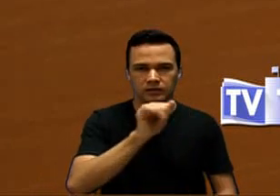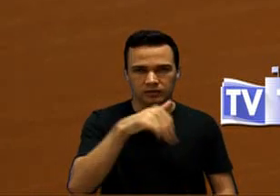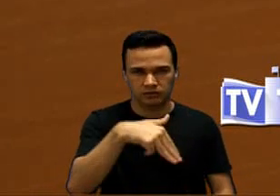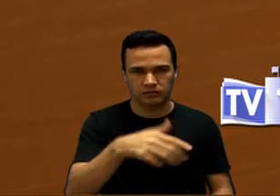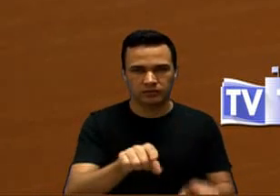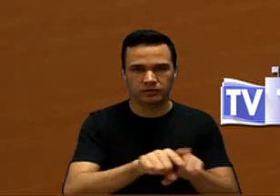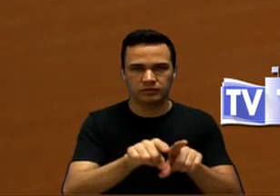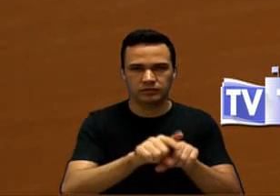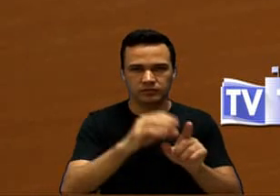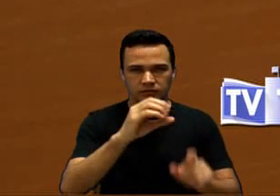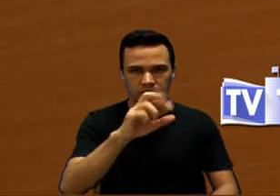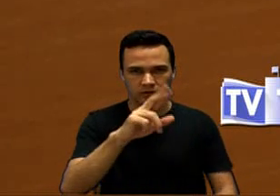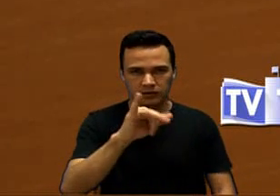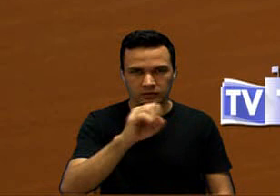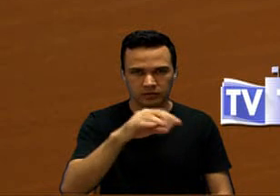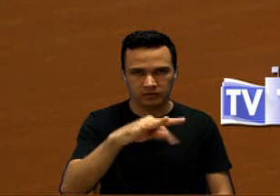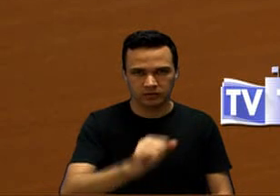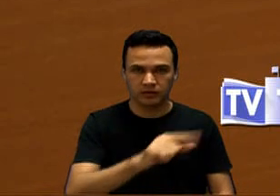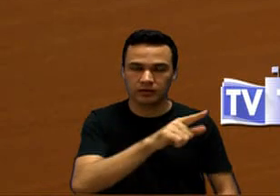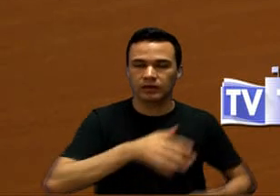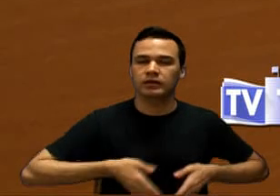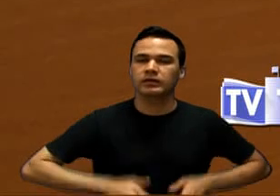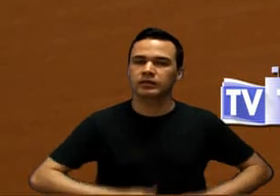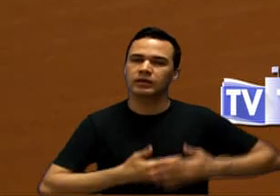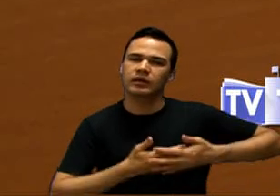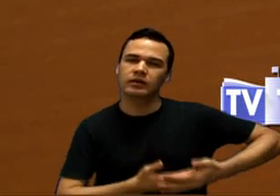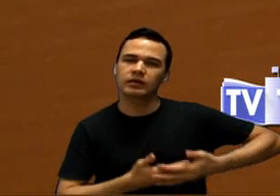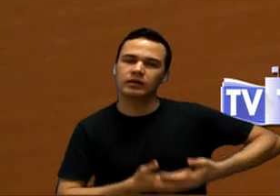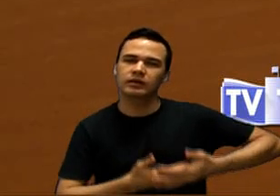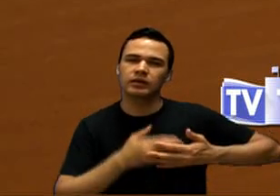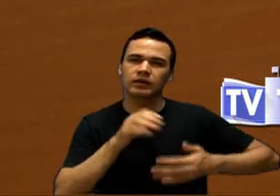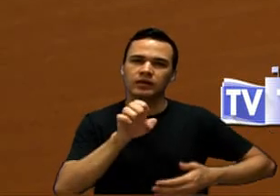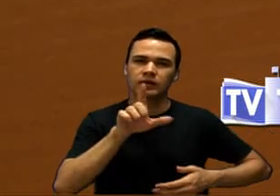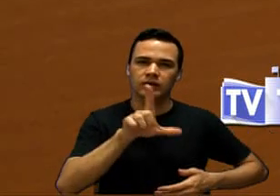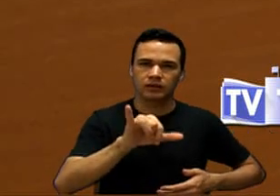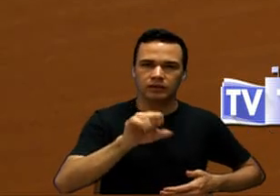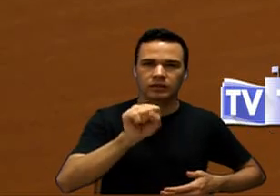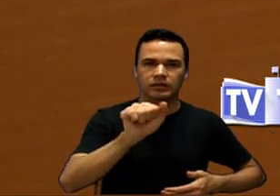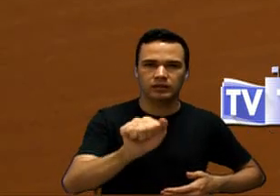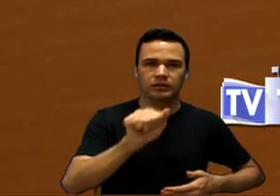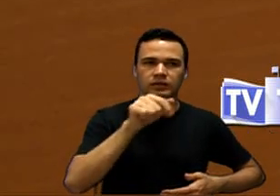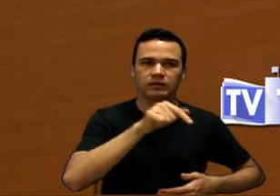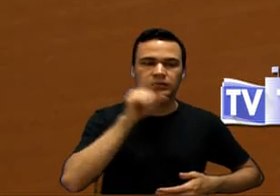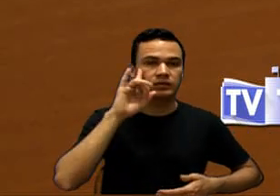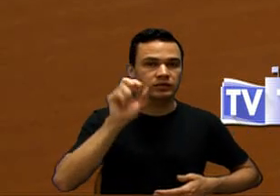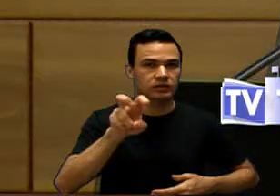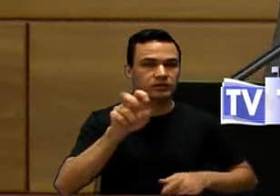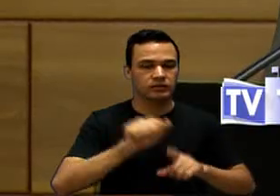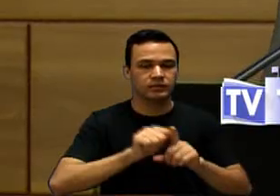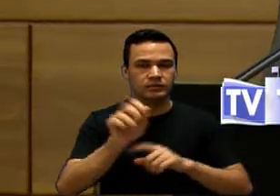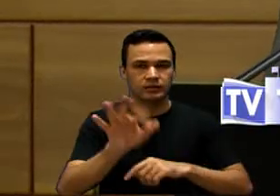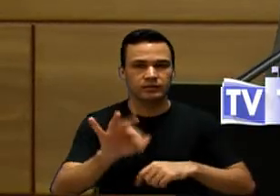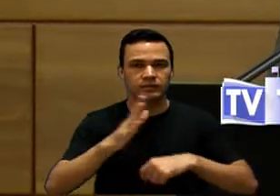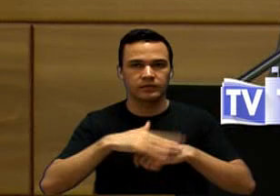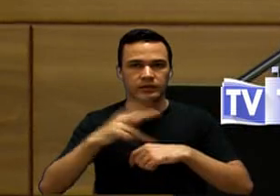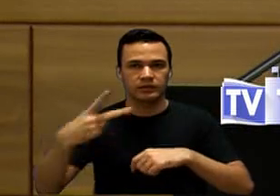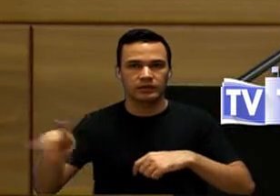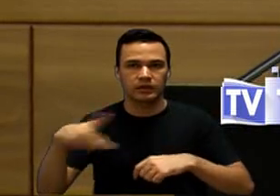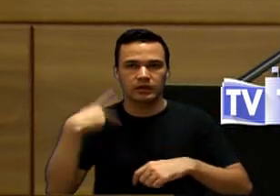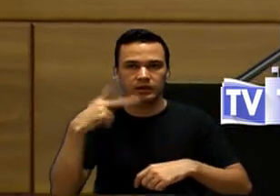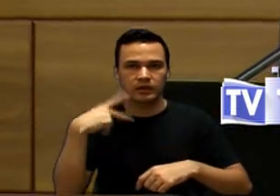Silva Luna pelo nascimento de sua filha Elisa Leite Luna, corrida em 6 de fevereiro de 2019, que assina o